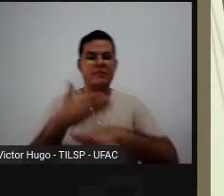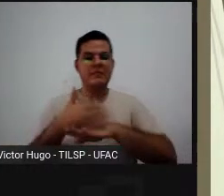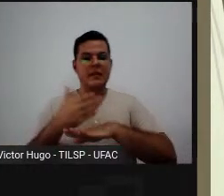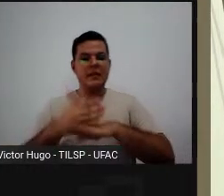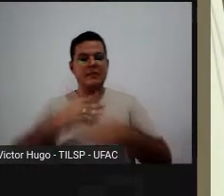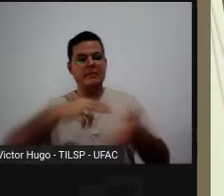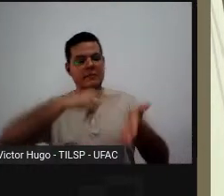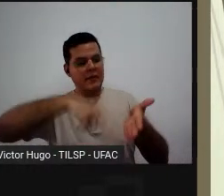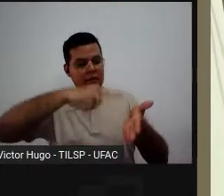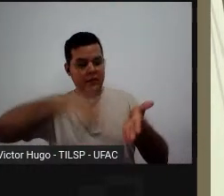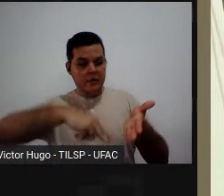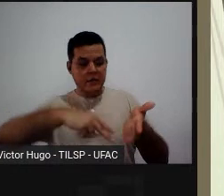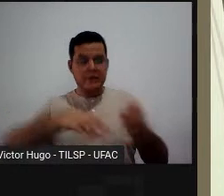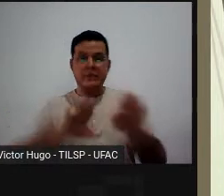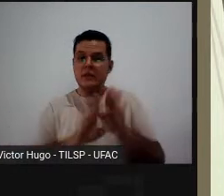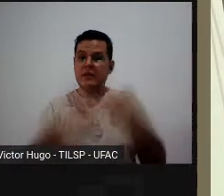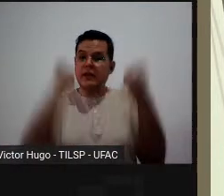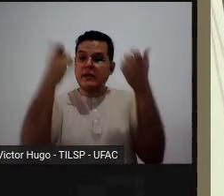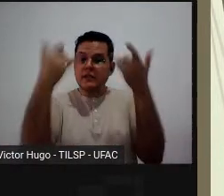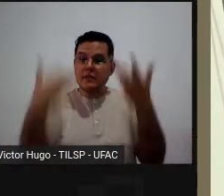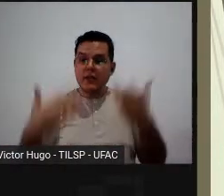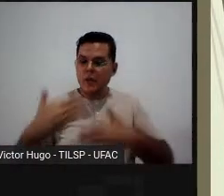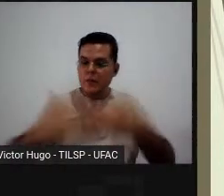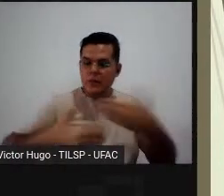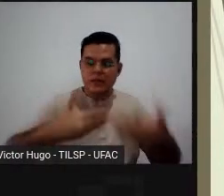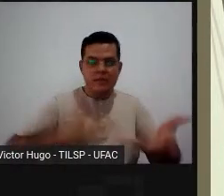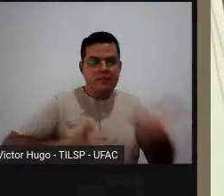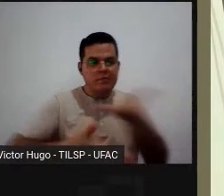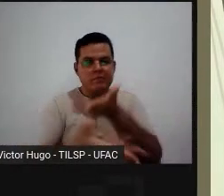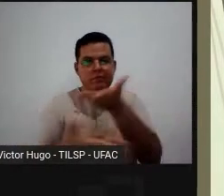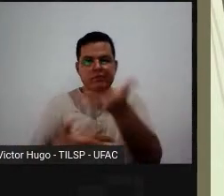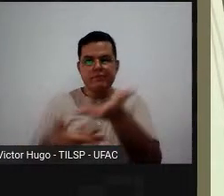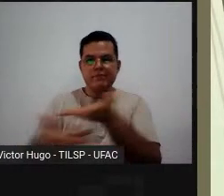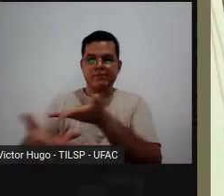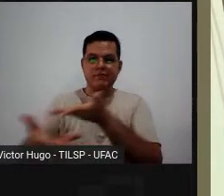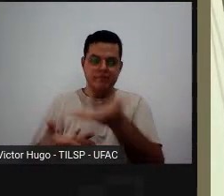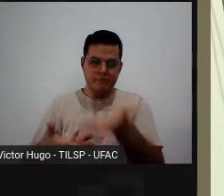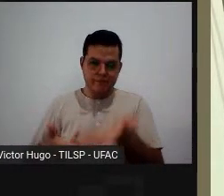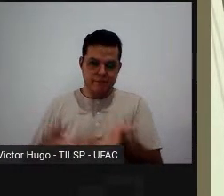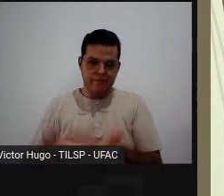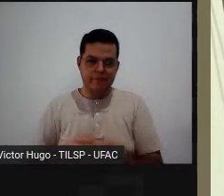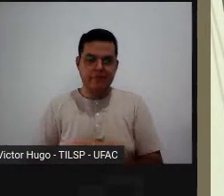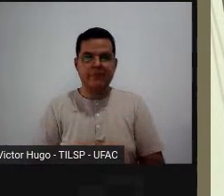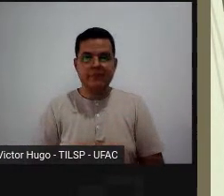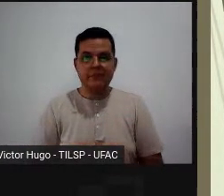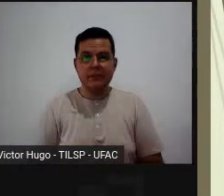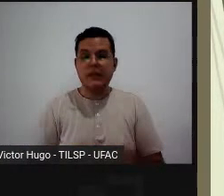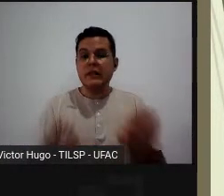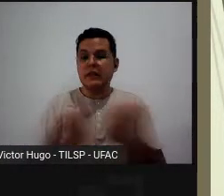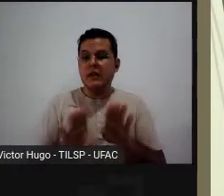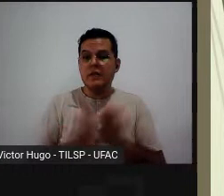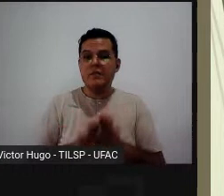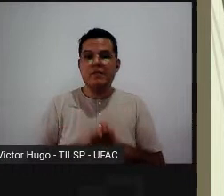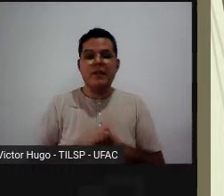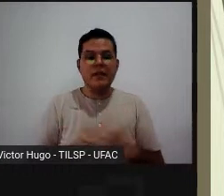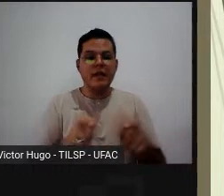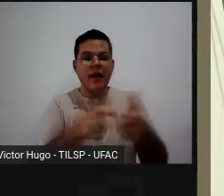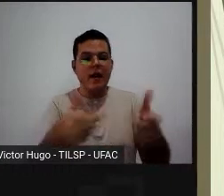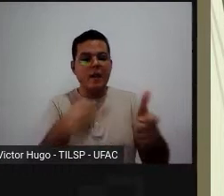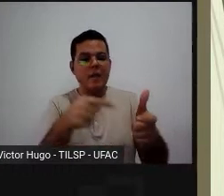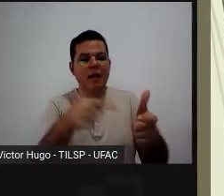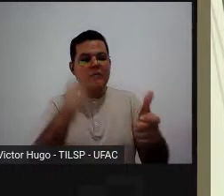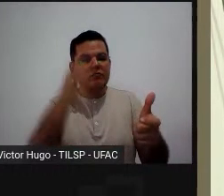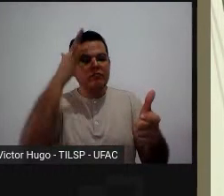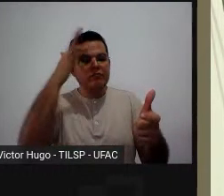faz menção já ao processo de interação, a compreensão da gramática, e aí